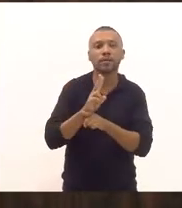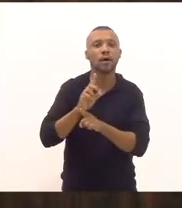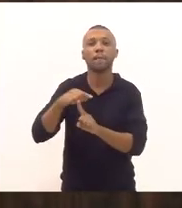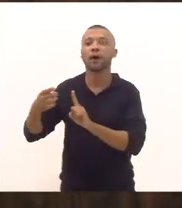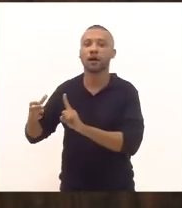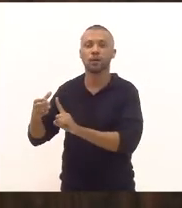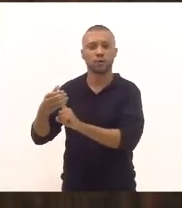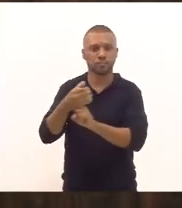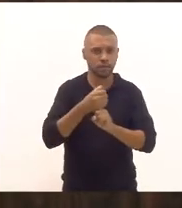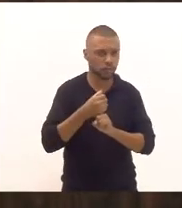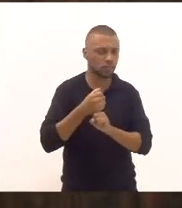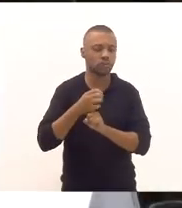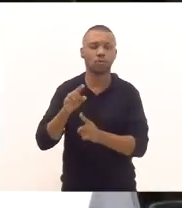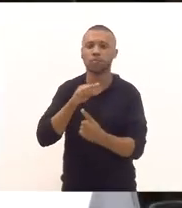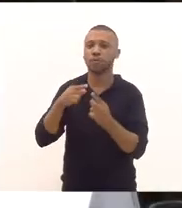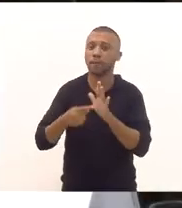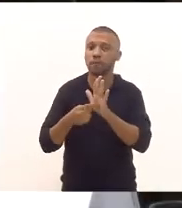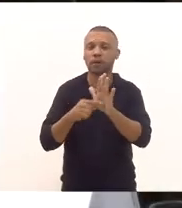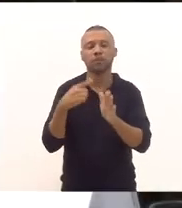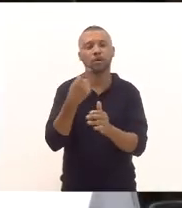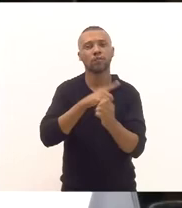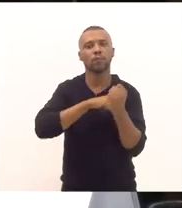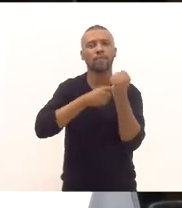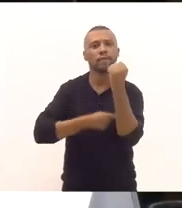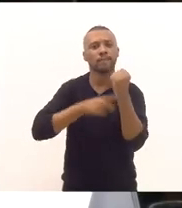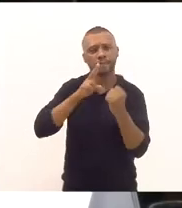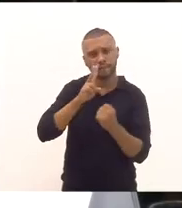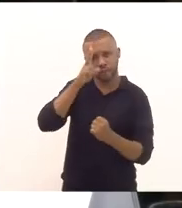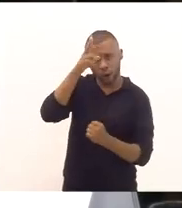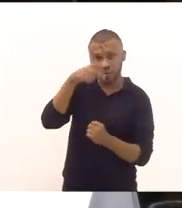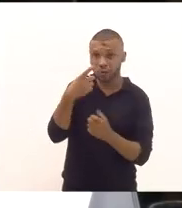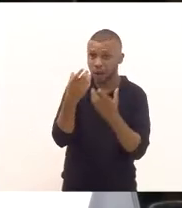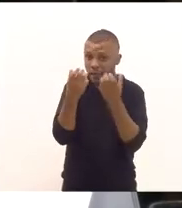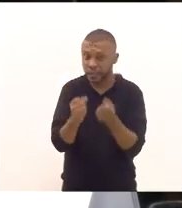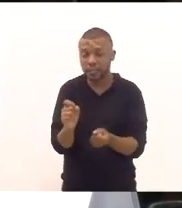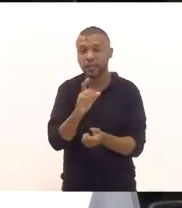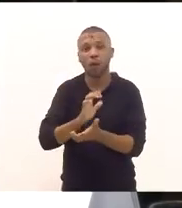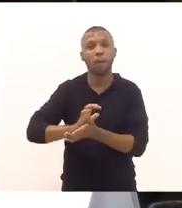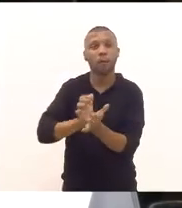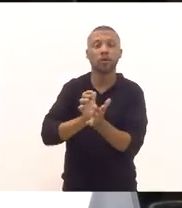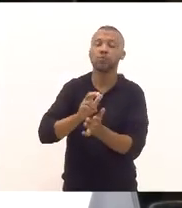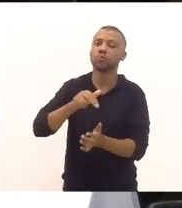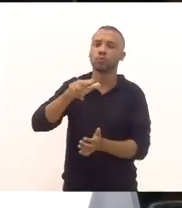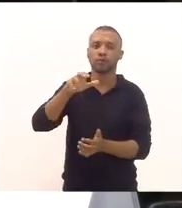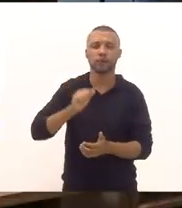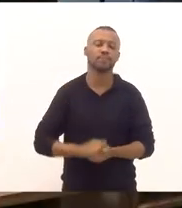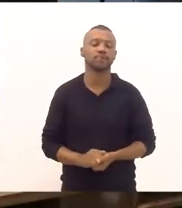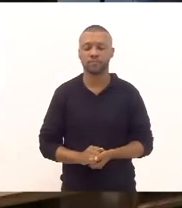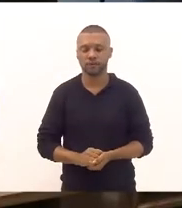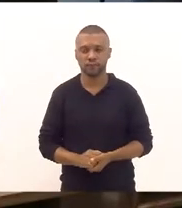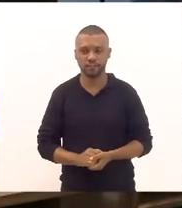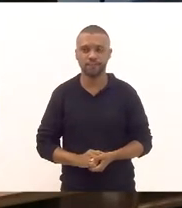para mostrar que somos fortes e não vamos tolerar o racismo jamais